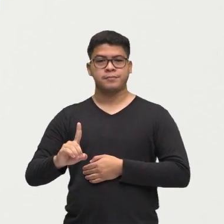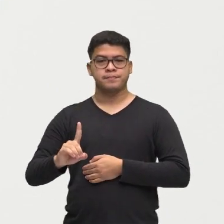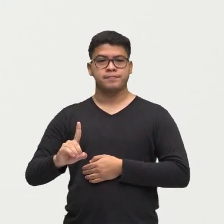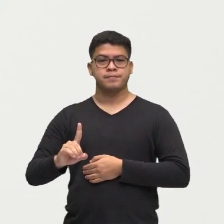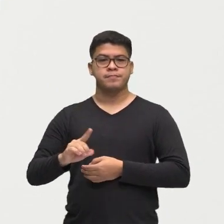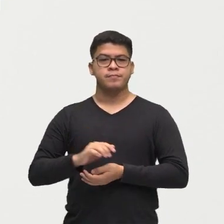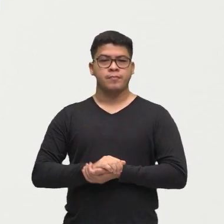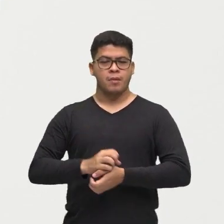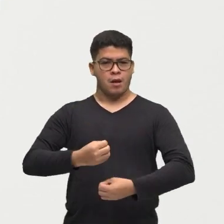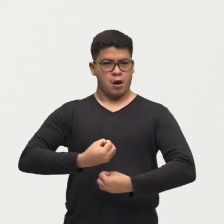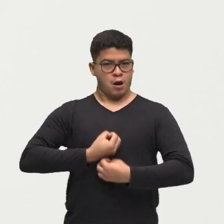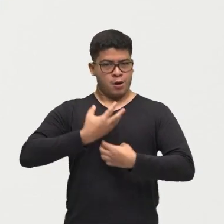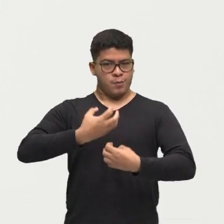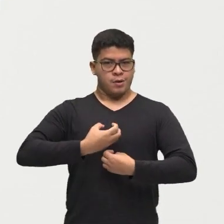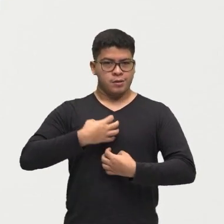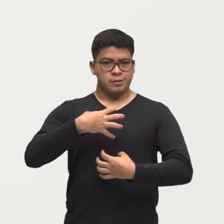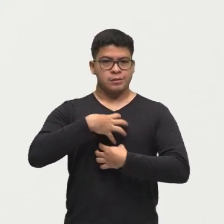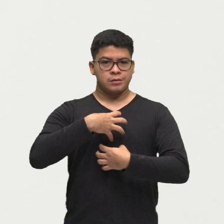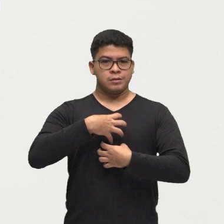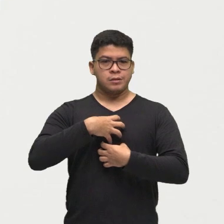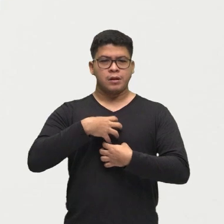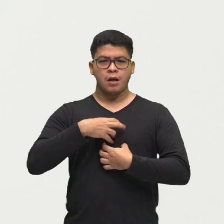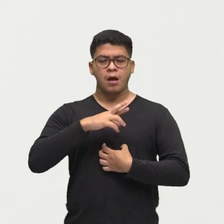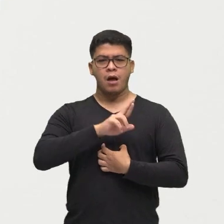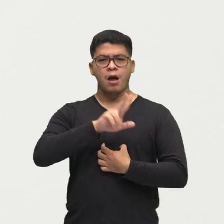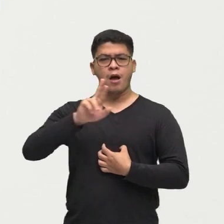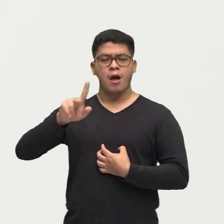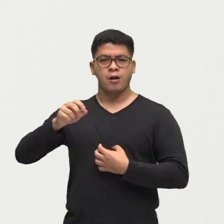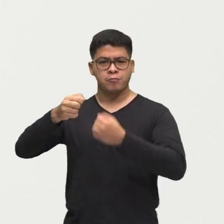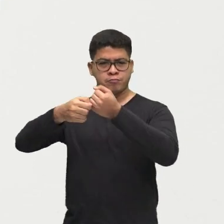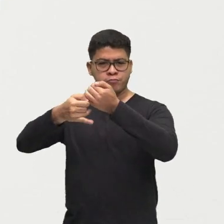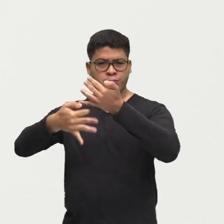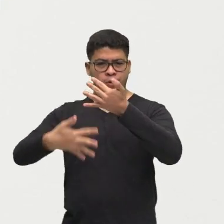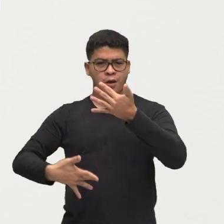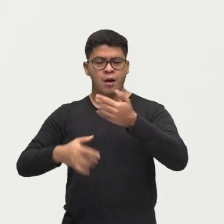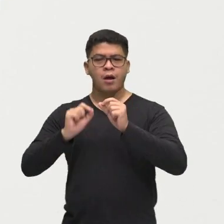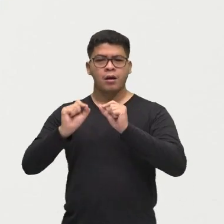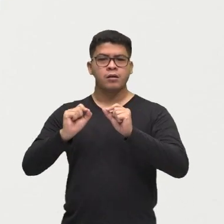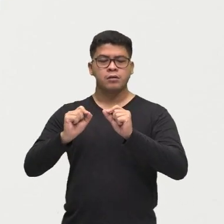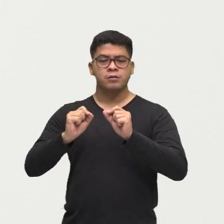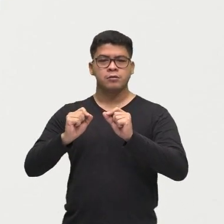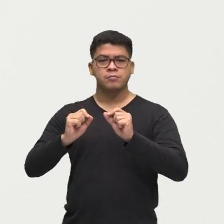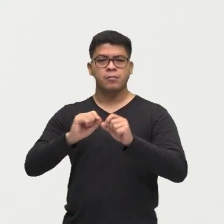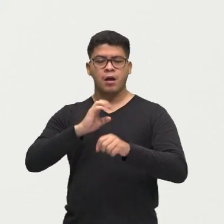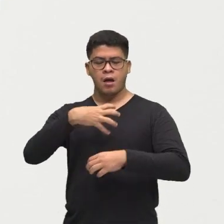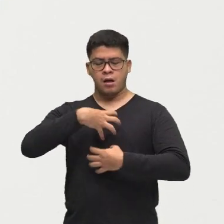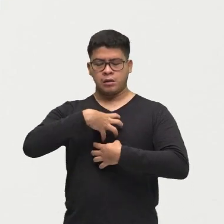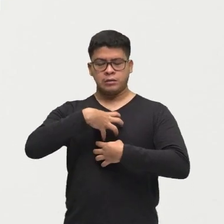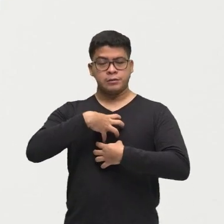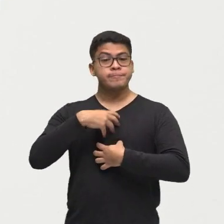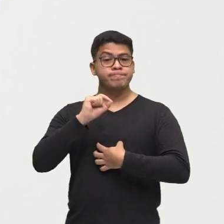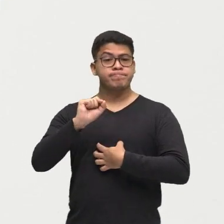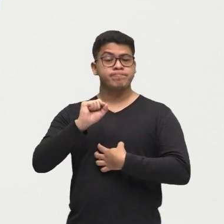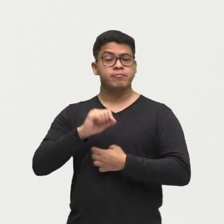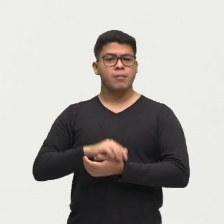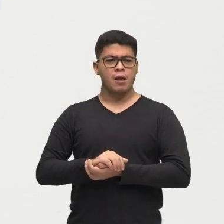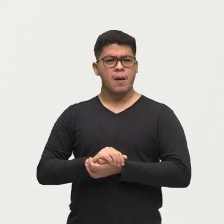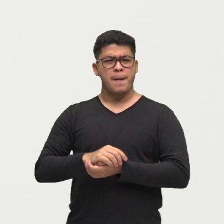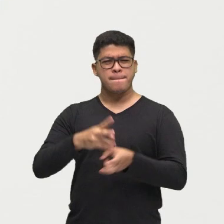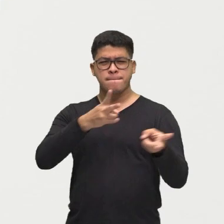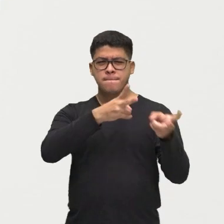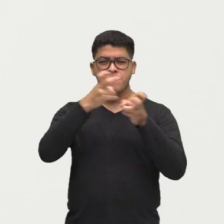D, expressão sentimental voltada para a descrição de estados interiores. Perceba que nos versos a gente